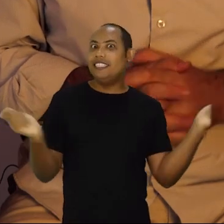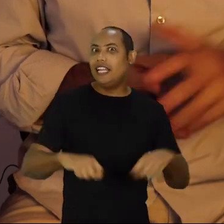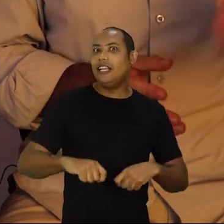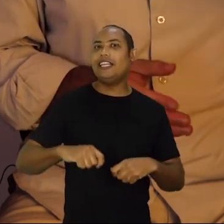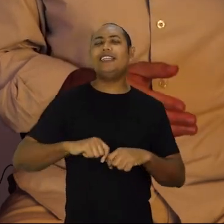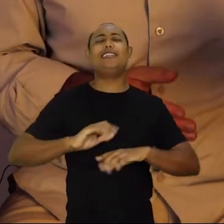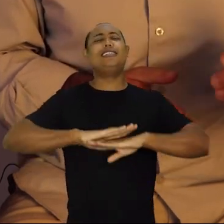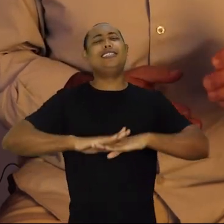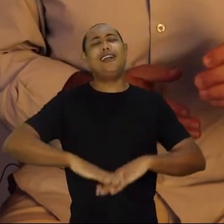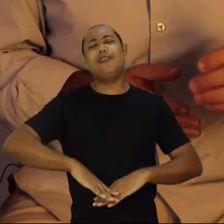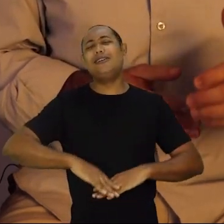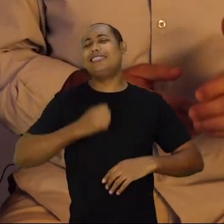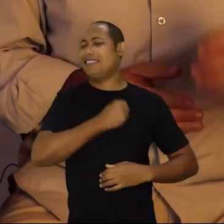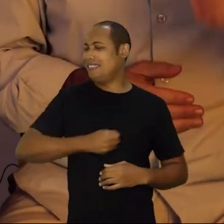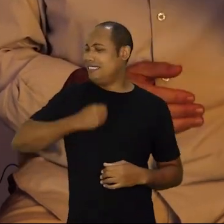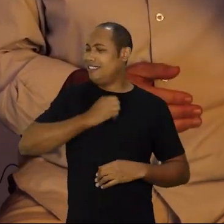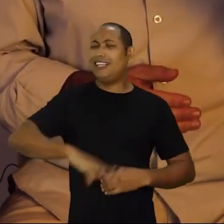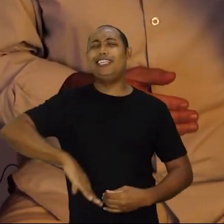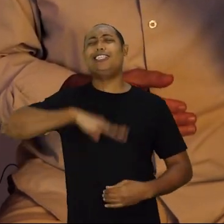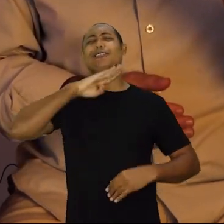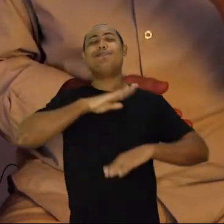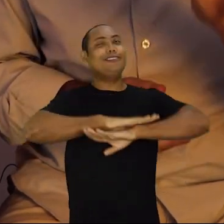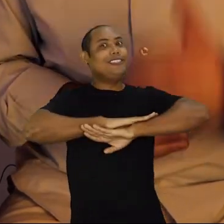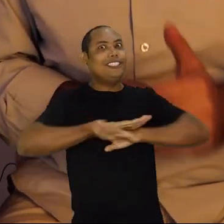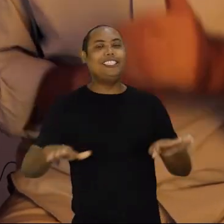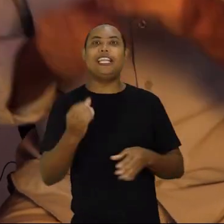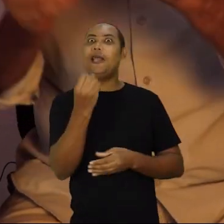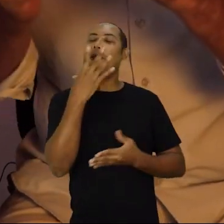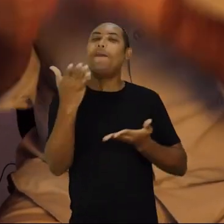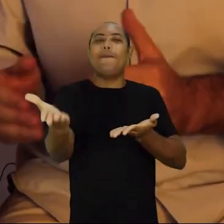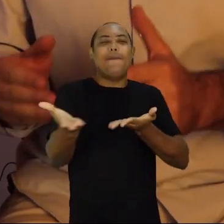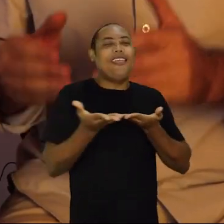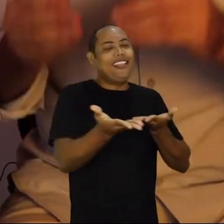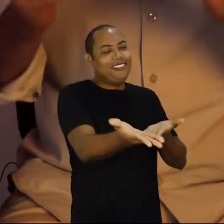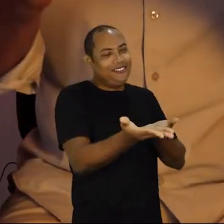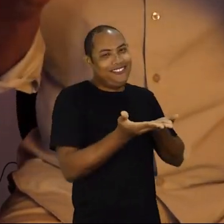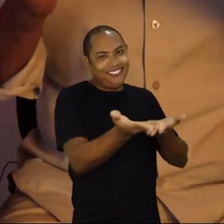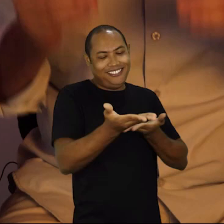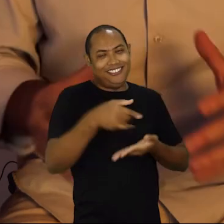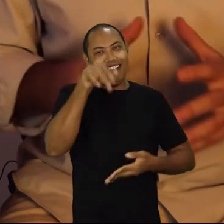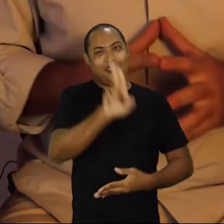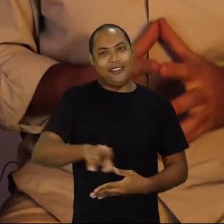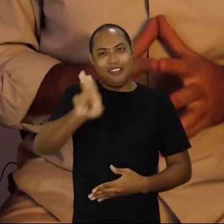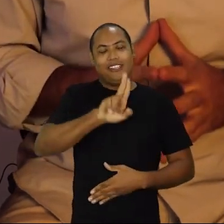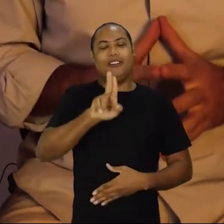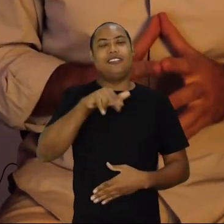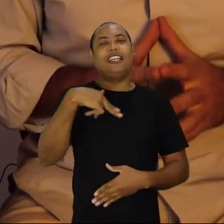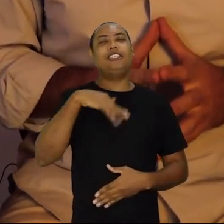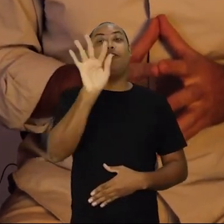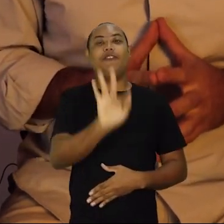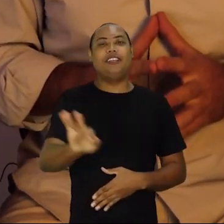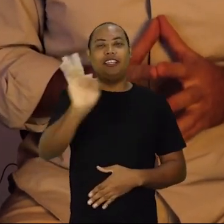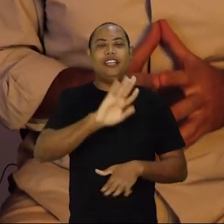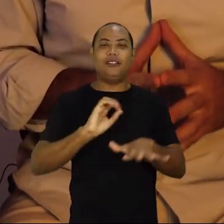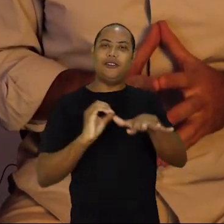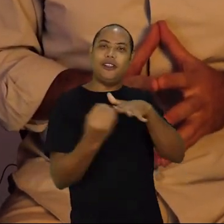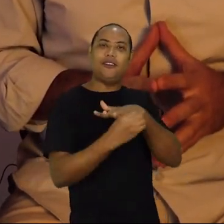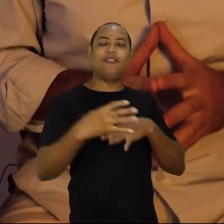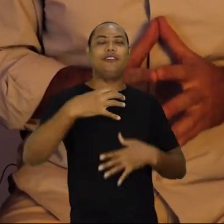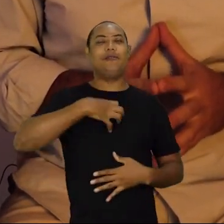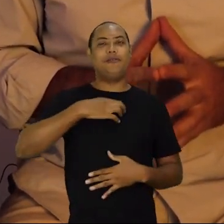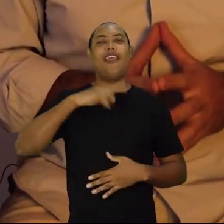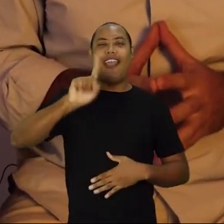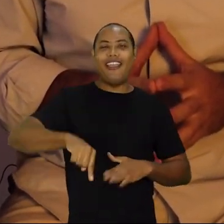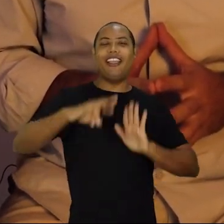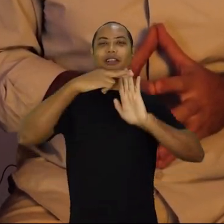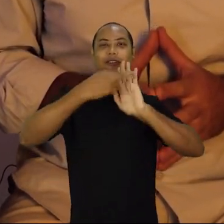Portanto, chega de saudade, sejam bem-vindos e bem-vindas à Universidade Federal do Recôncavo da Bahia,